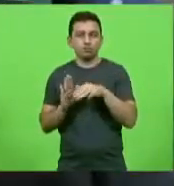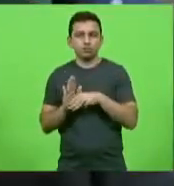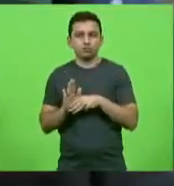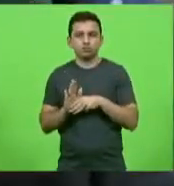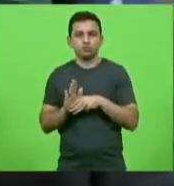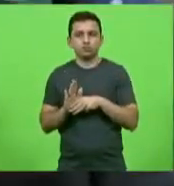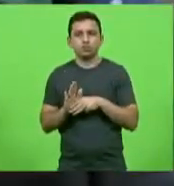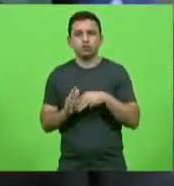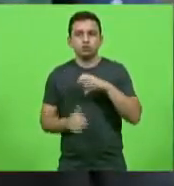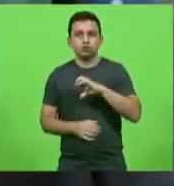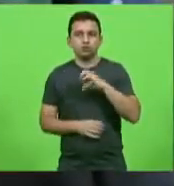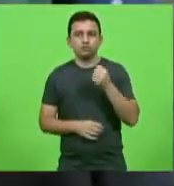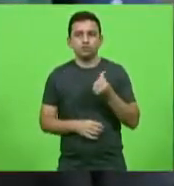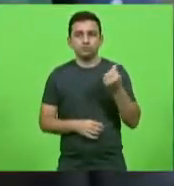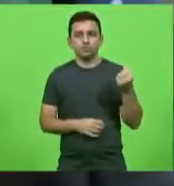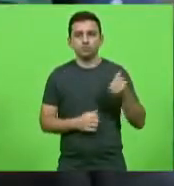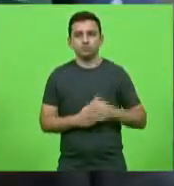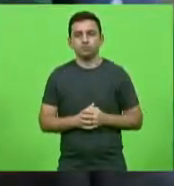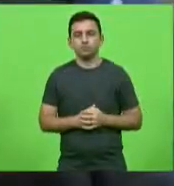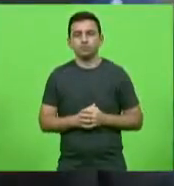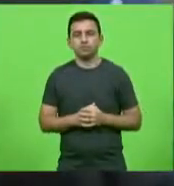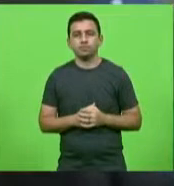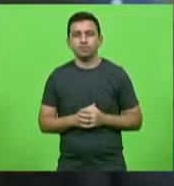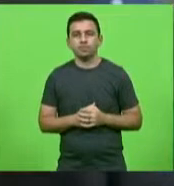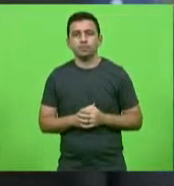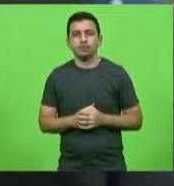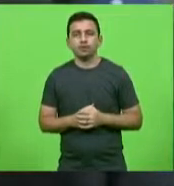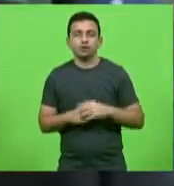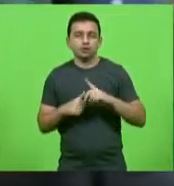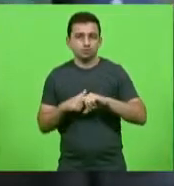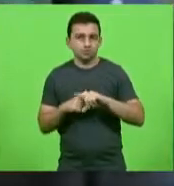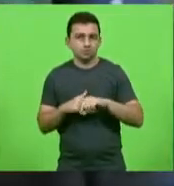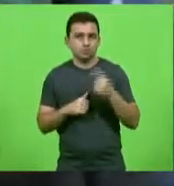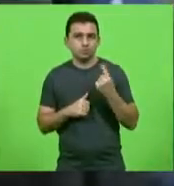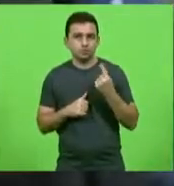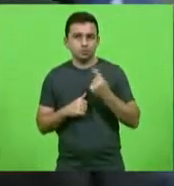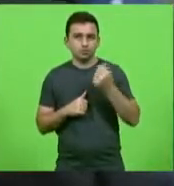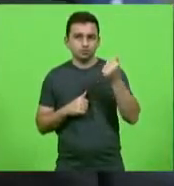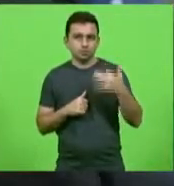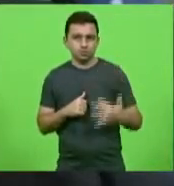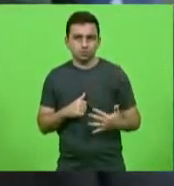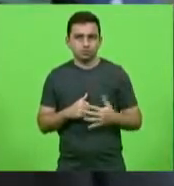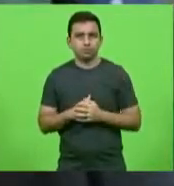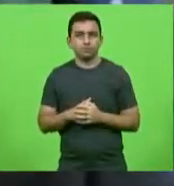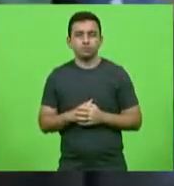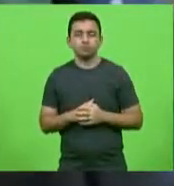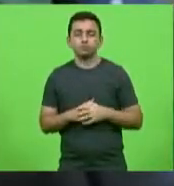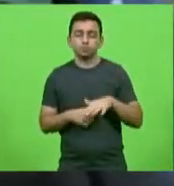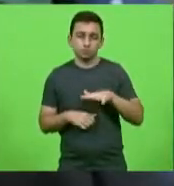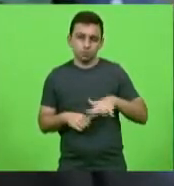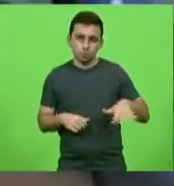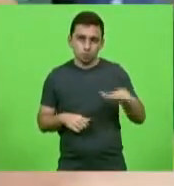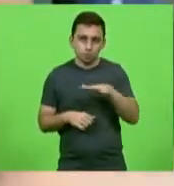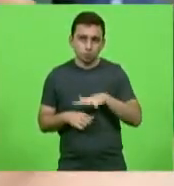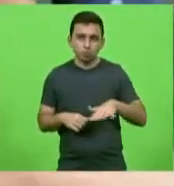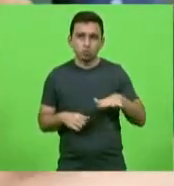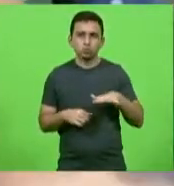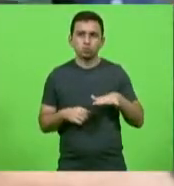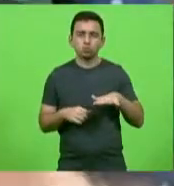de número 966. Diz o seu artigo 1º, os agentes públicos somente poderão